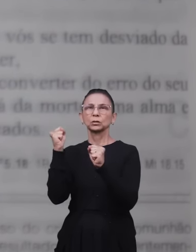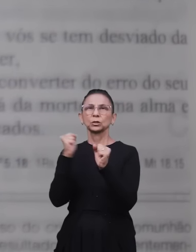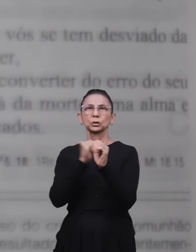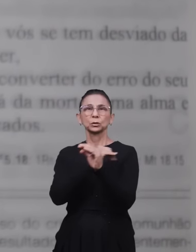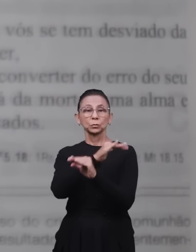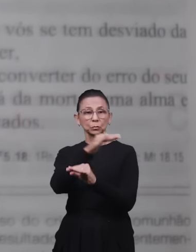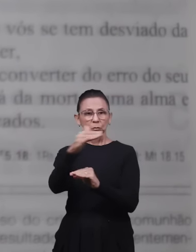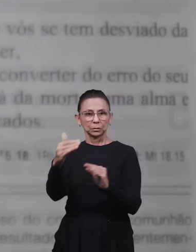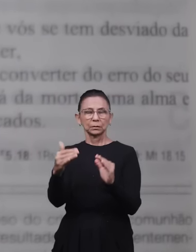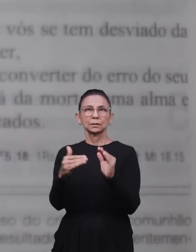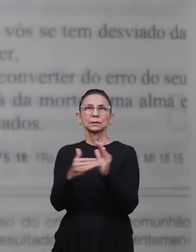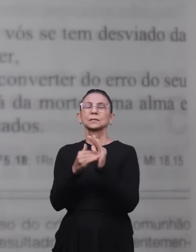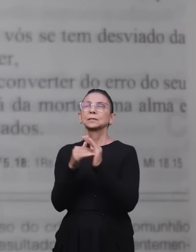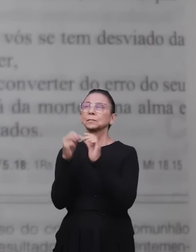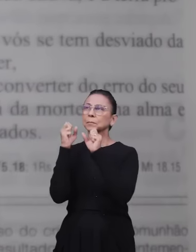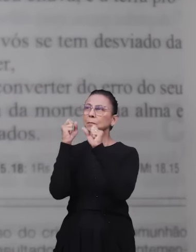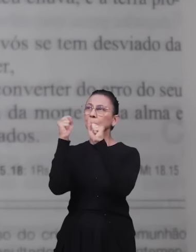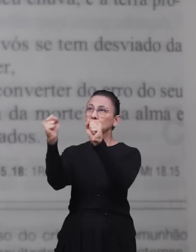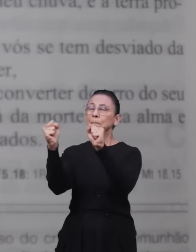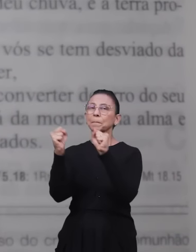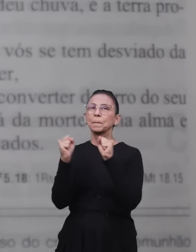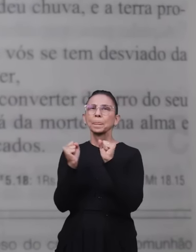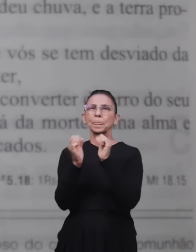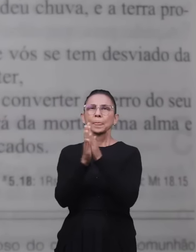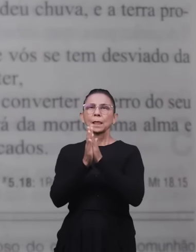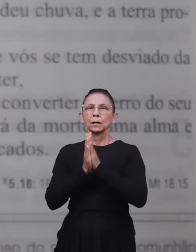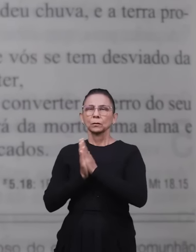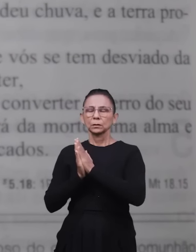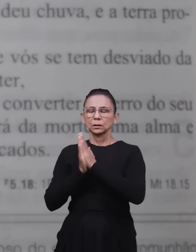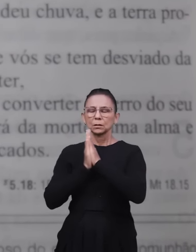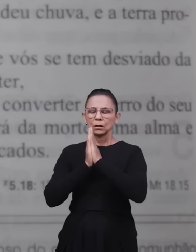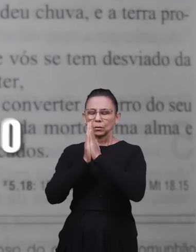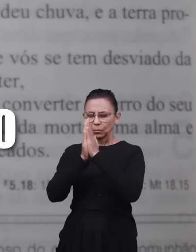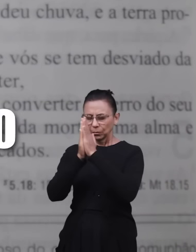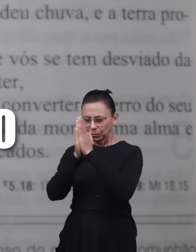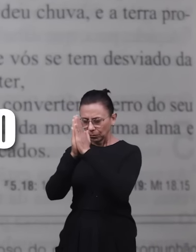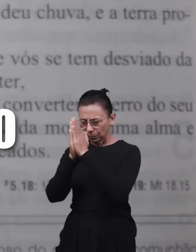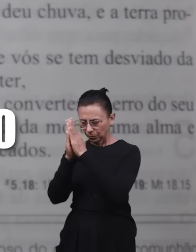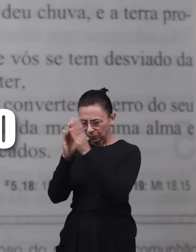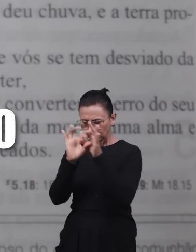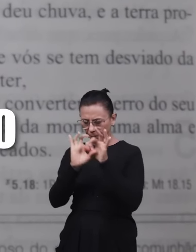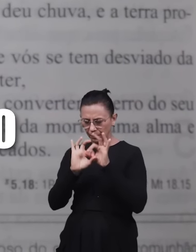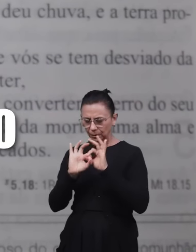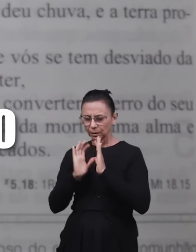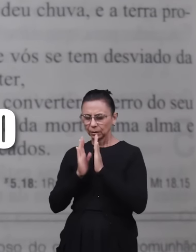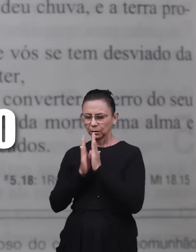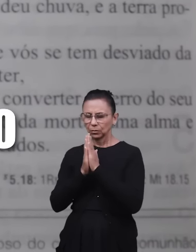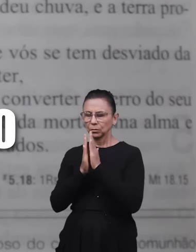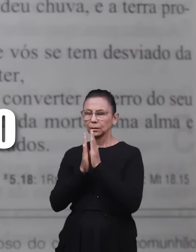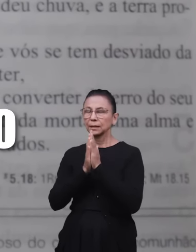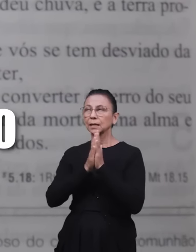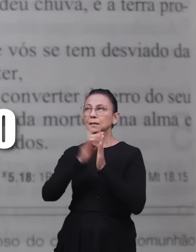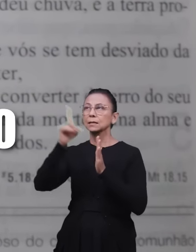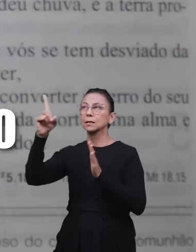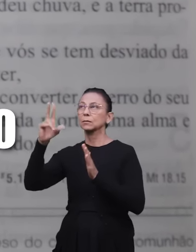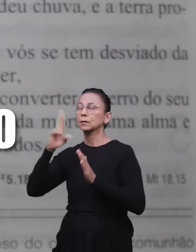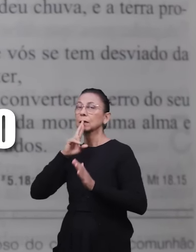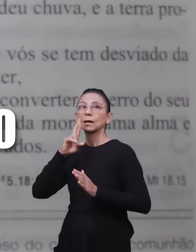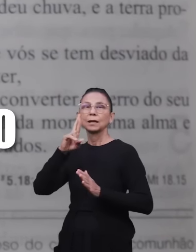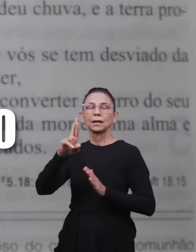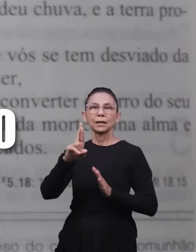fiadores, onde muito em seu poder. E quando estou